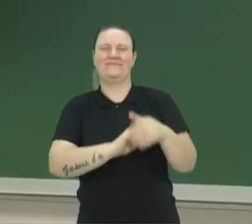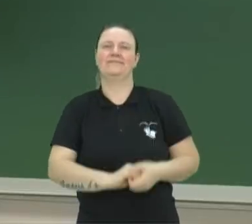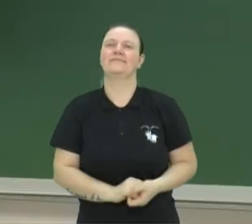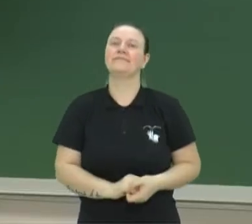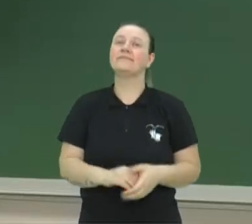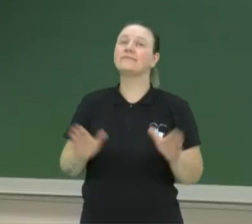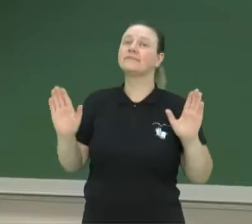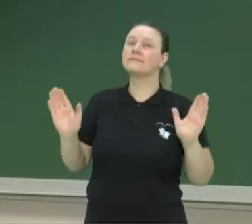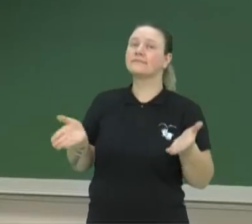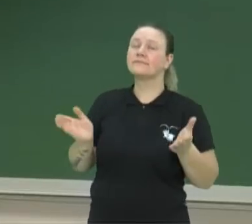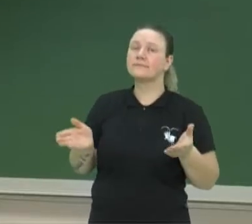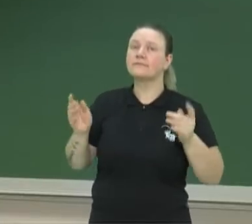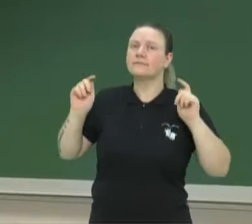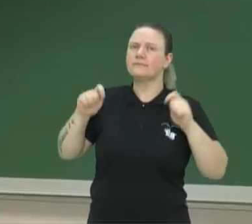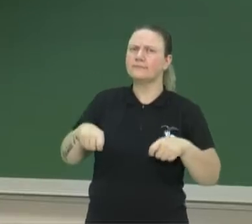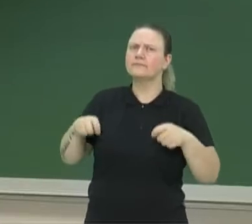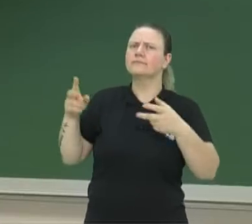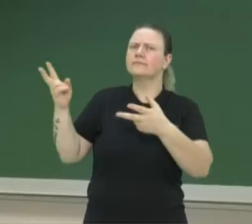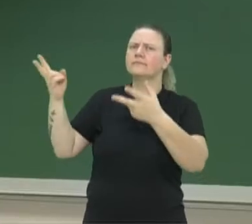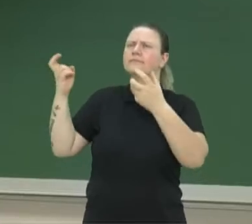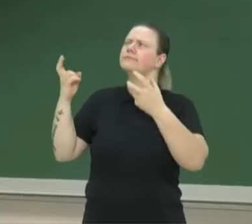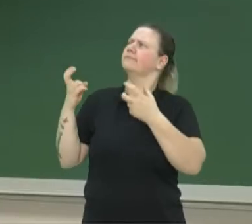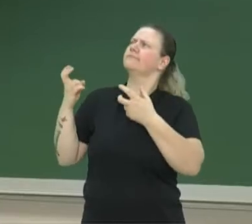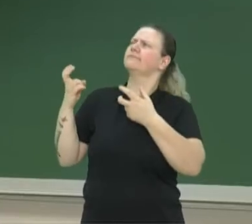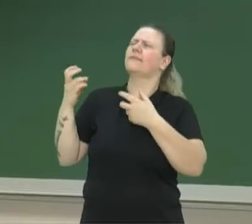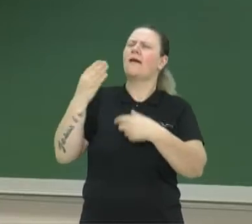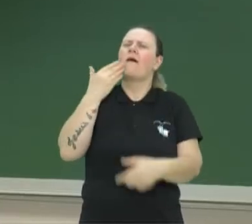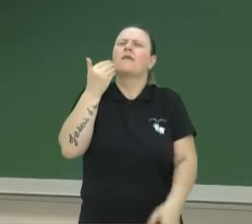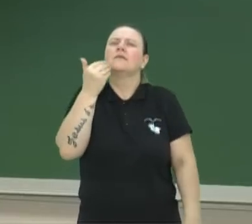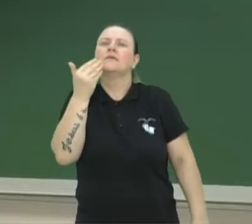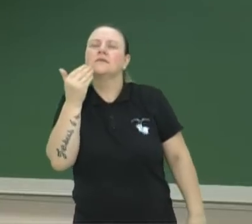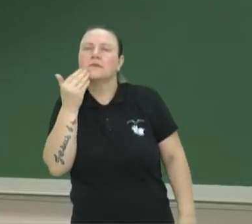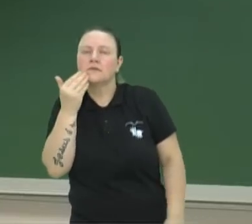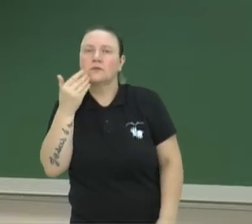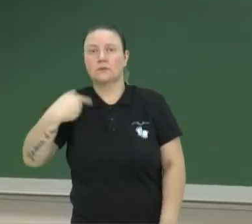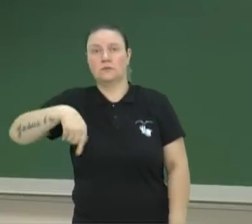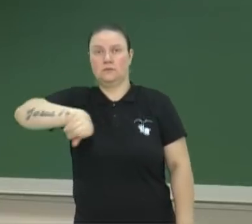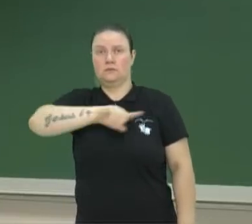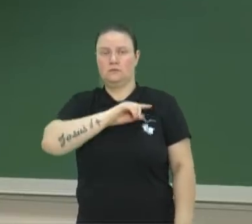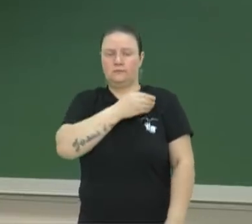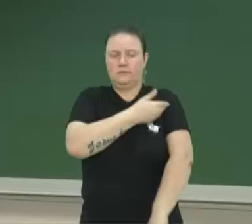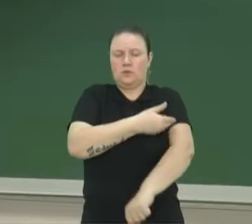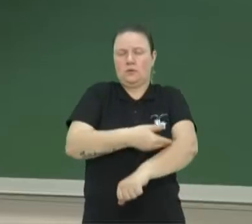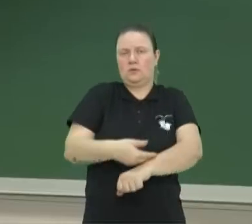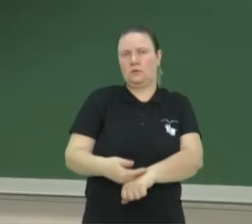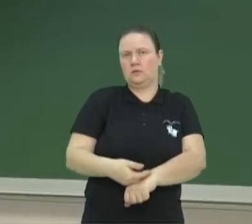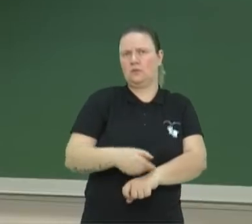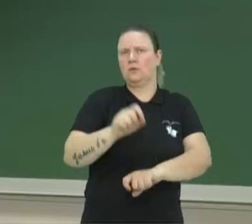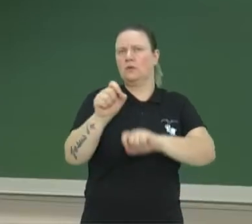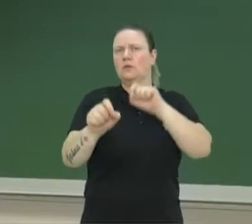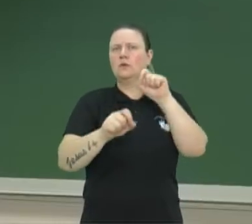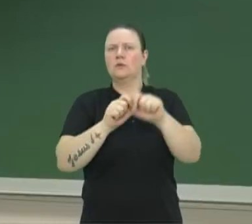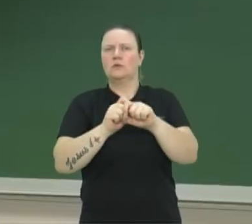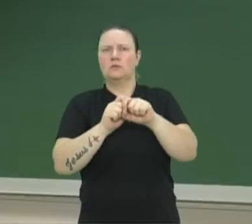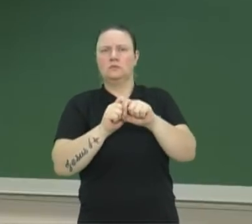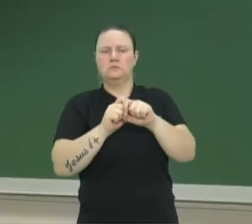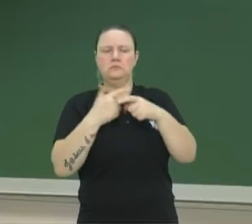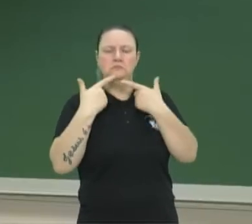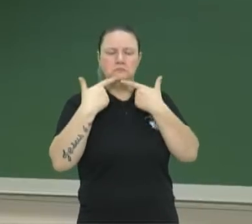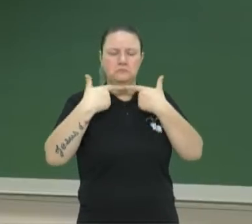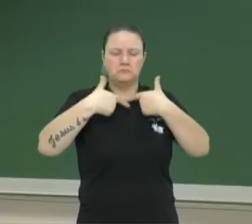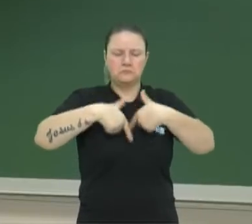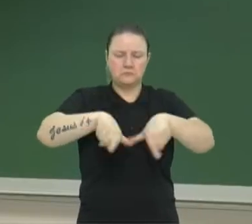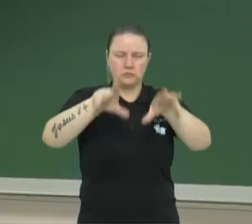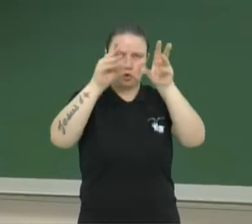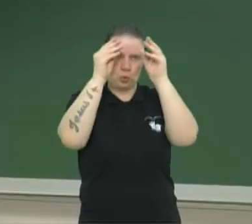Então, isso aqui você pode notar com muita facilidade, né? Nós estamos acostumados a notar o que é a norma padrão e o que não é a